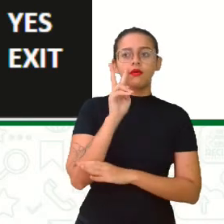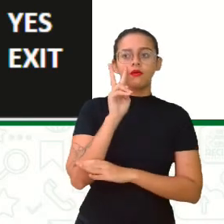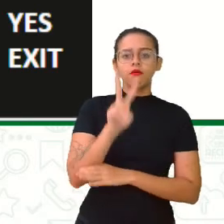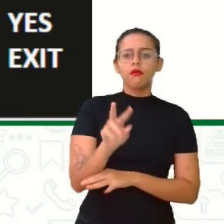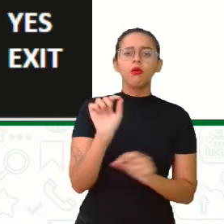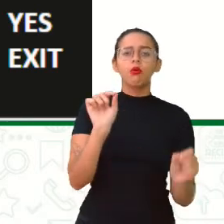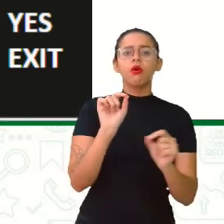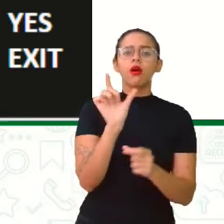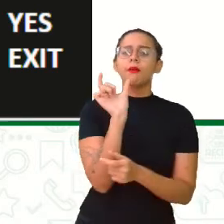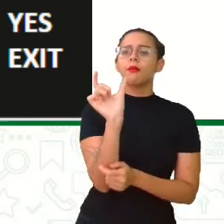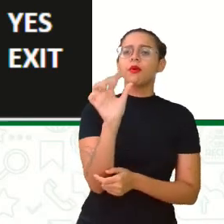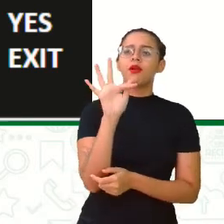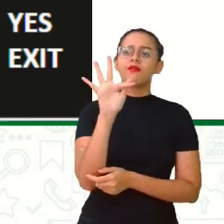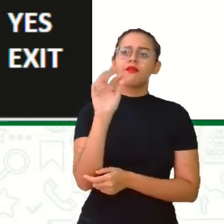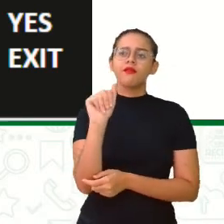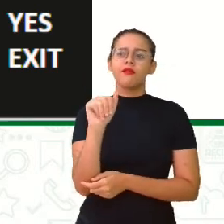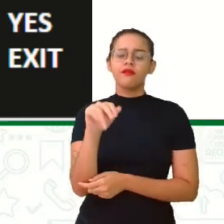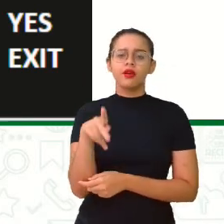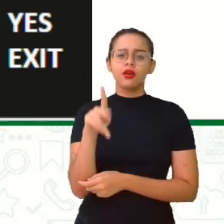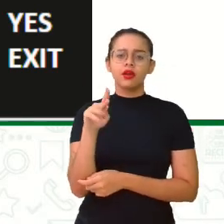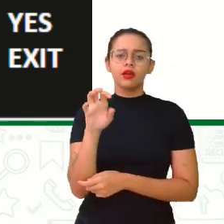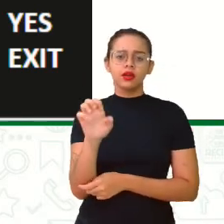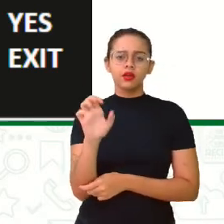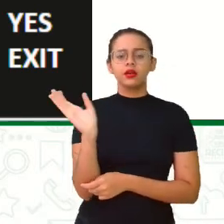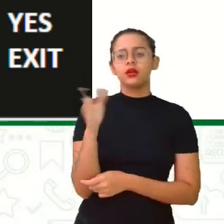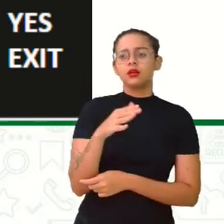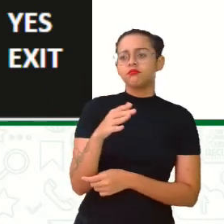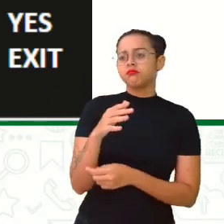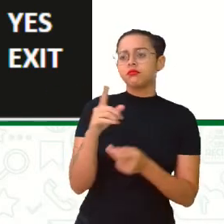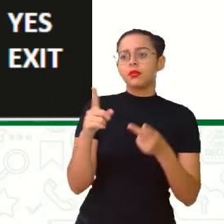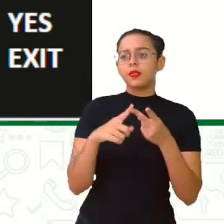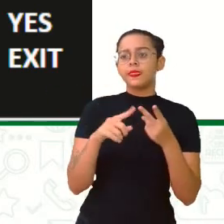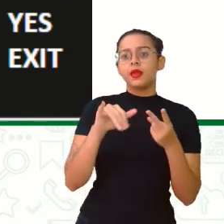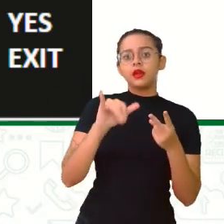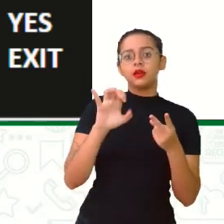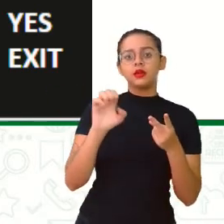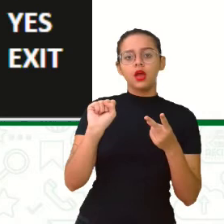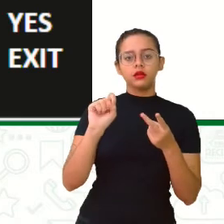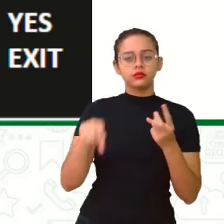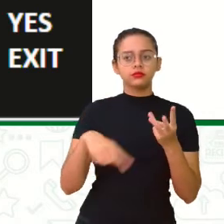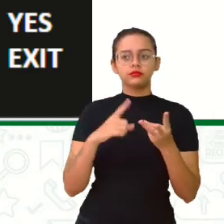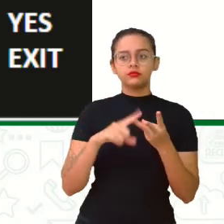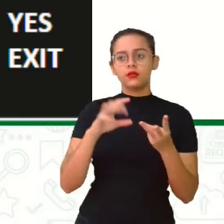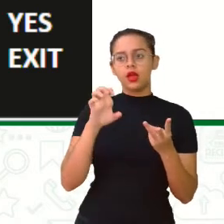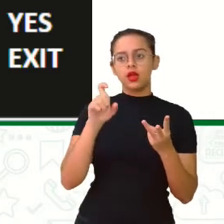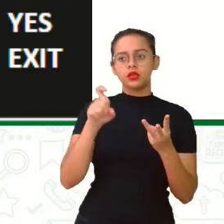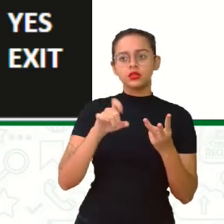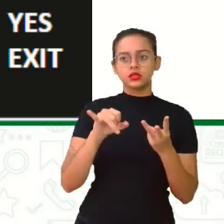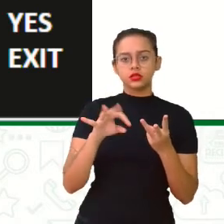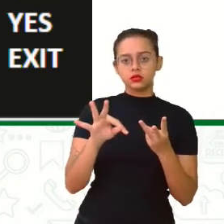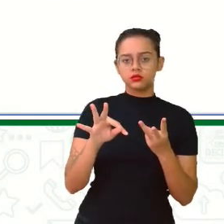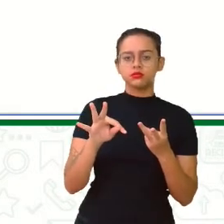fake, yes, exit. Então, são termos que a gente já vê no nosso dia a